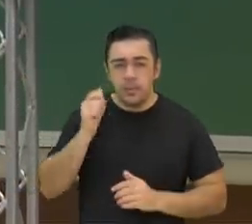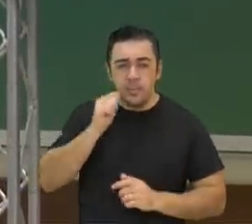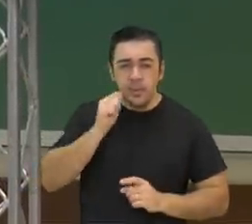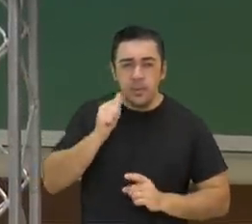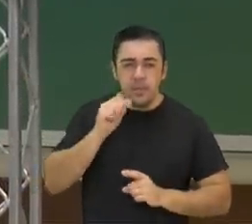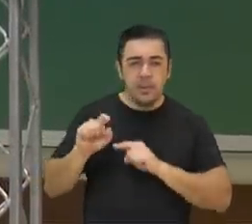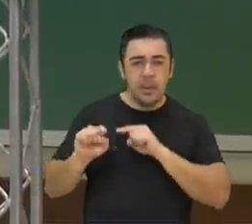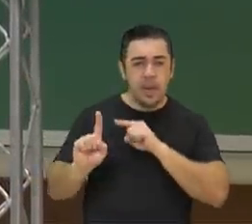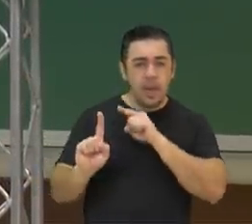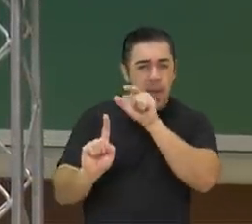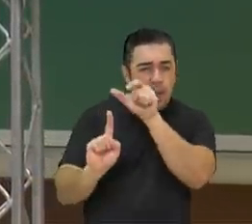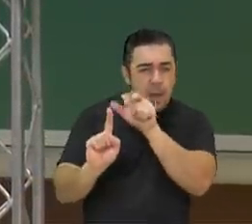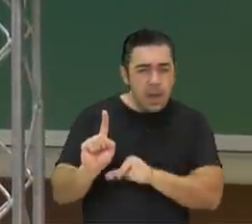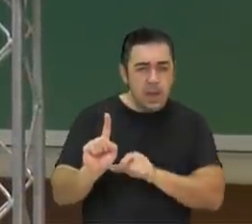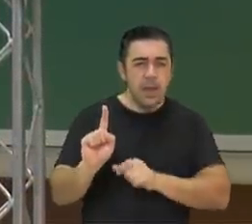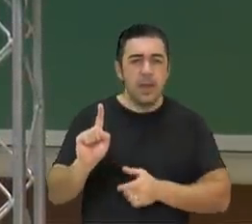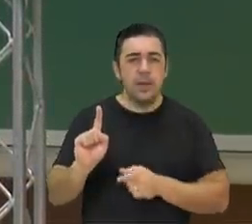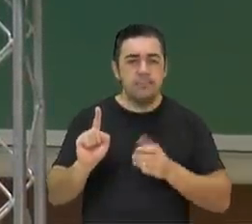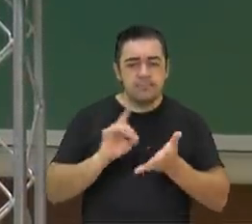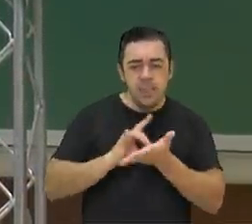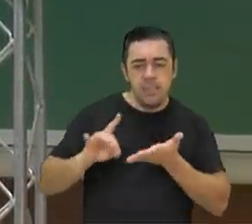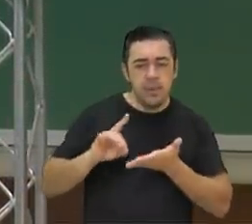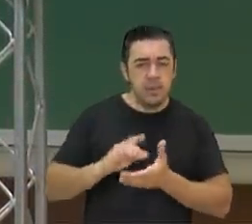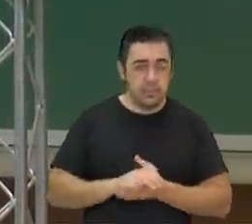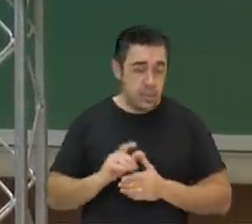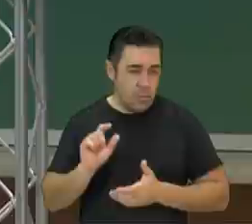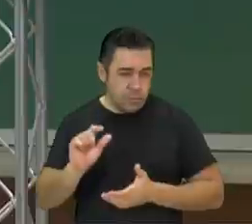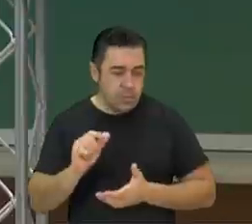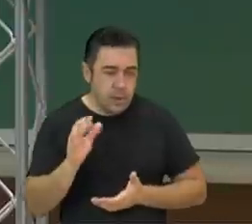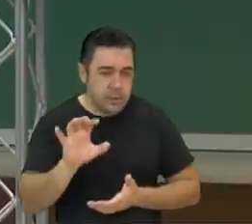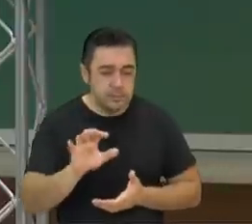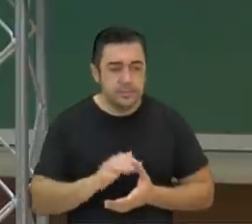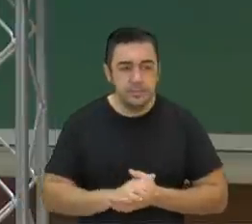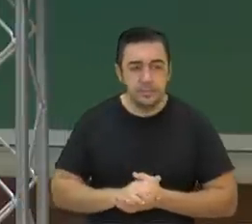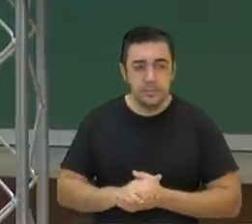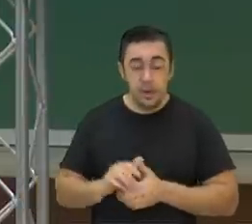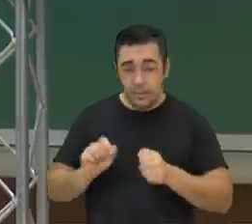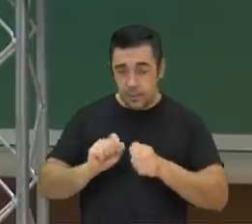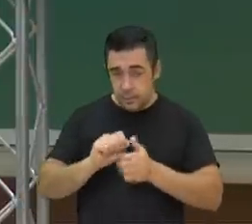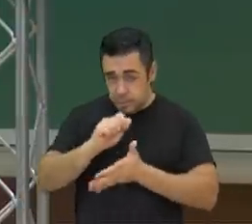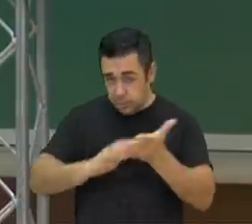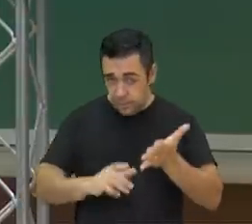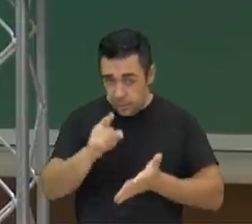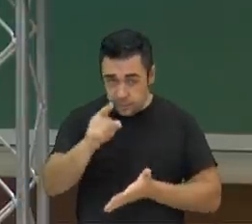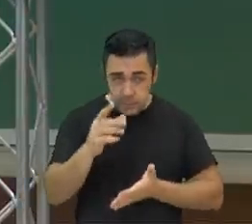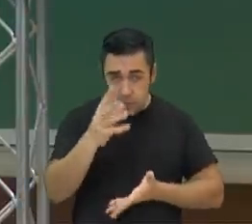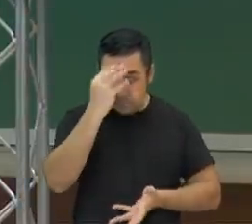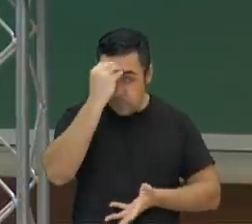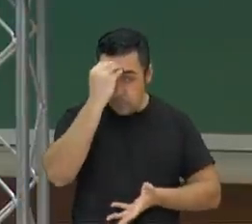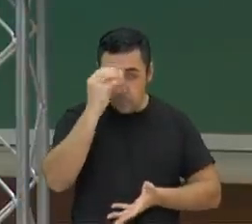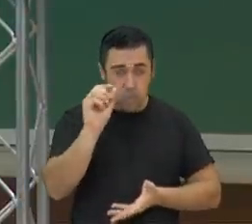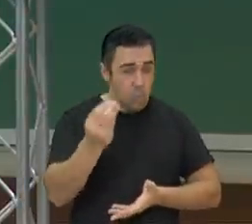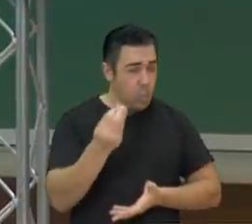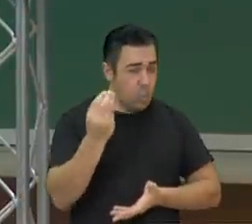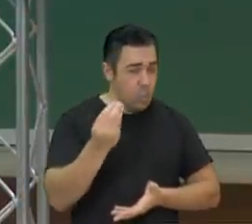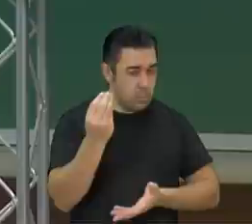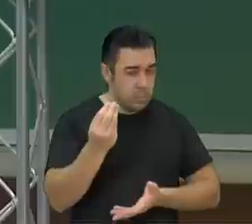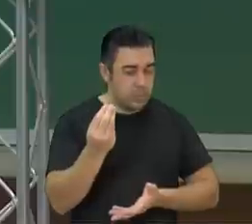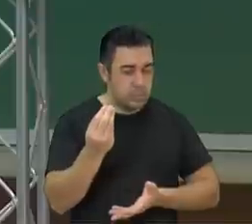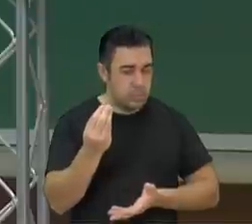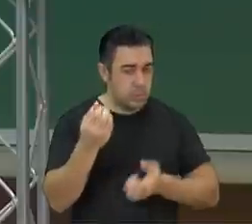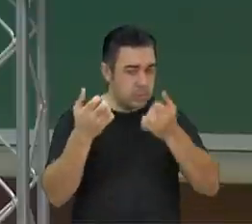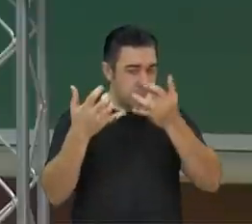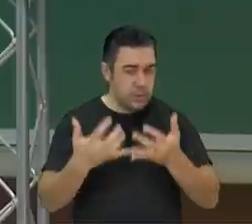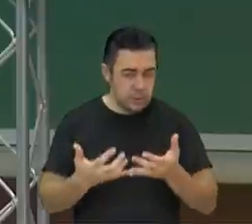antagonista, certo? É um pouco disso, né? Então, vamos fazer esse exercício aqui para ver se vocês estão conseguindo compreender um pouco disso que a gente